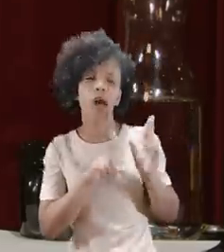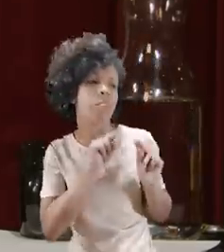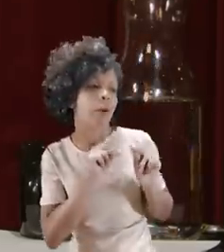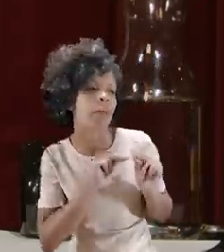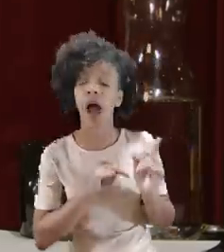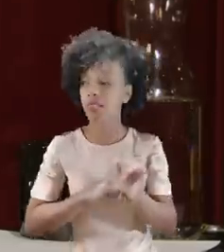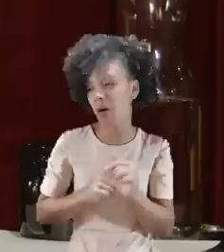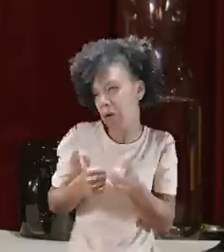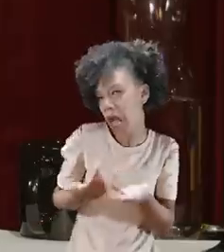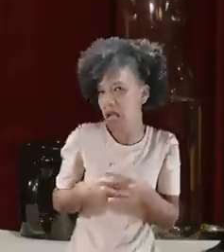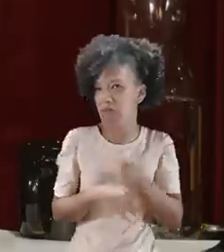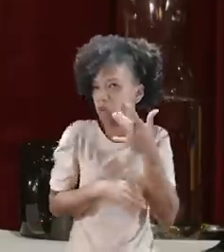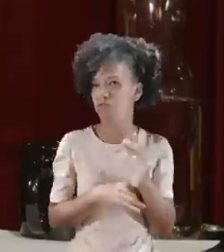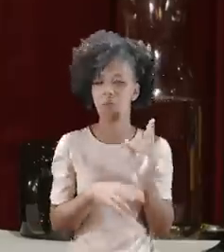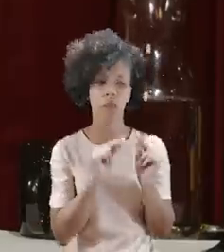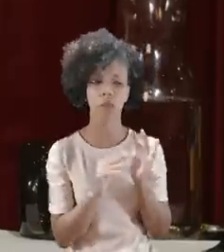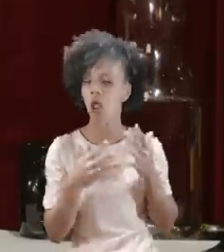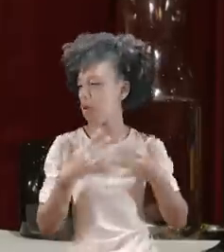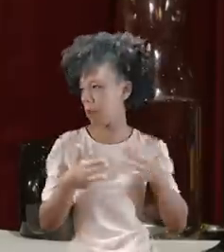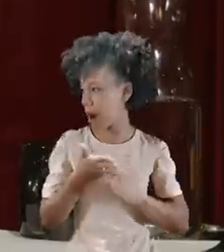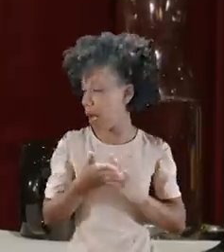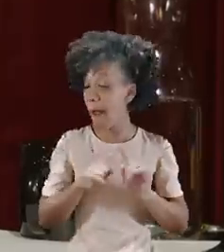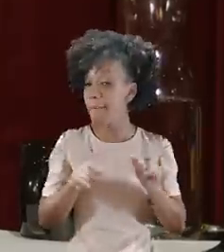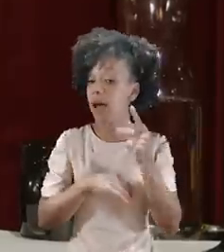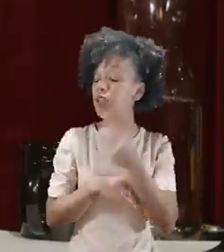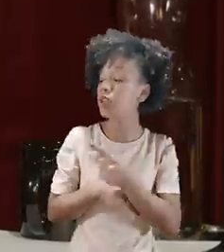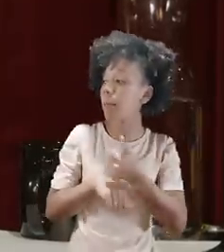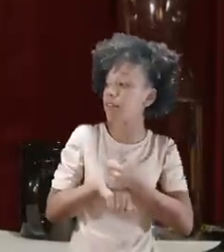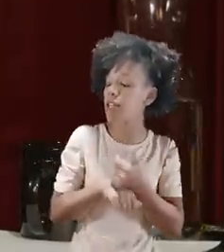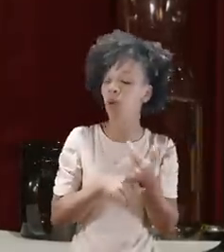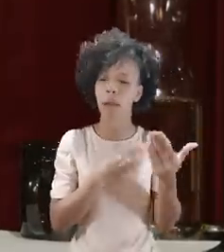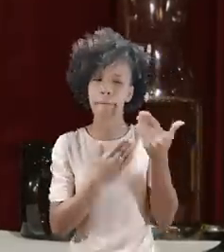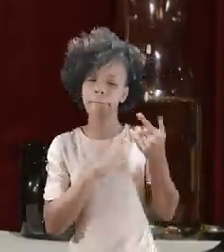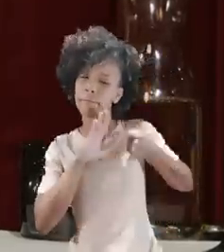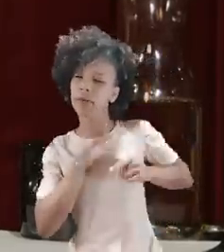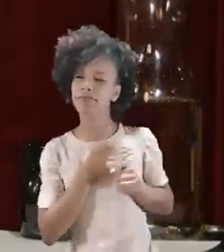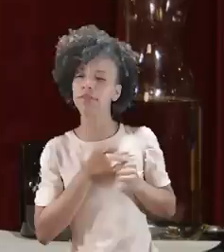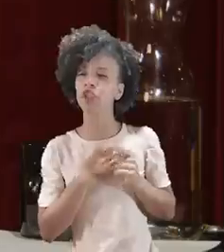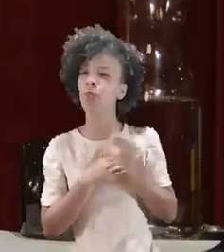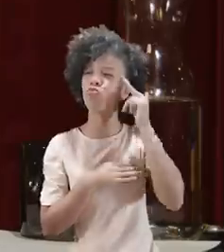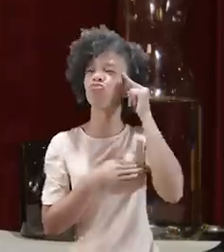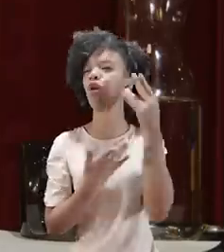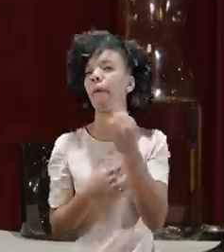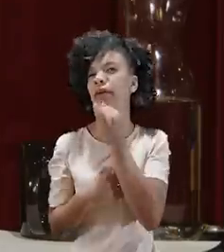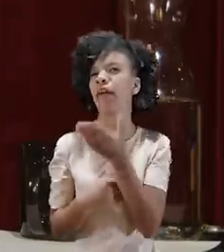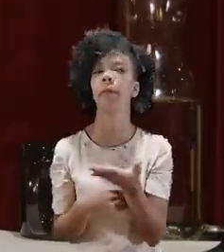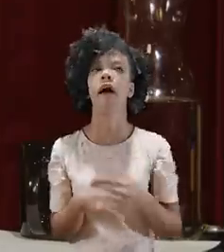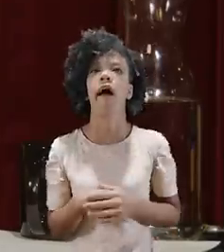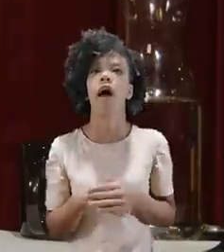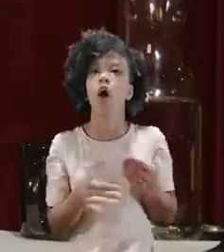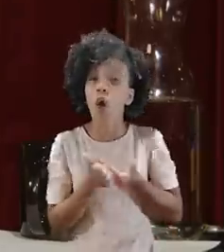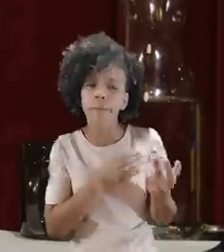conversar Beleza tô cara não sabe falar não atrapalha nada mas você é um psicólogo no sentido de internamente você plantou uma semente no cara do tipo assim